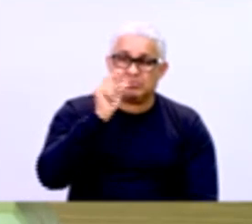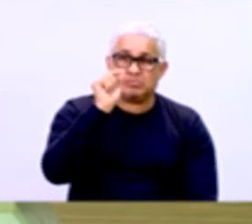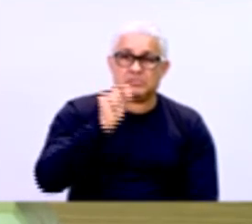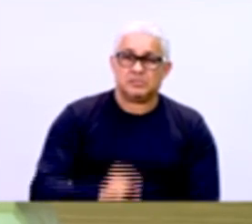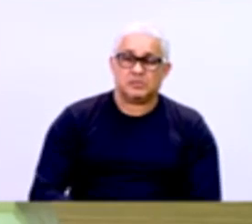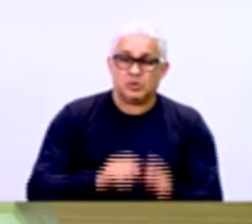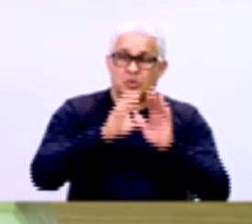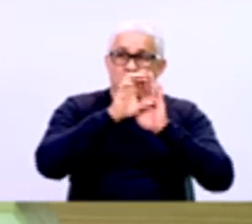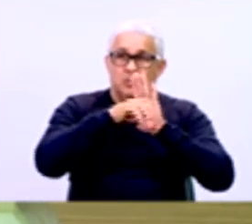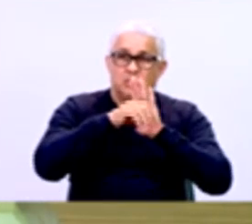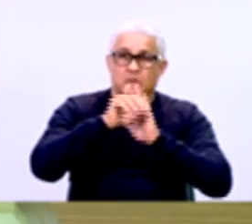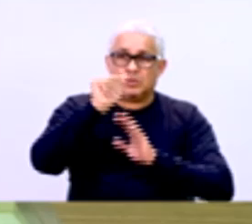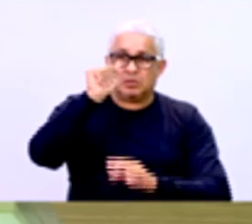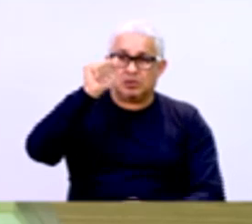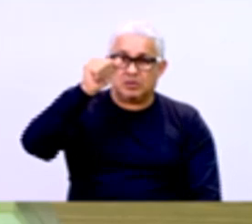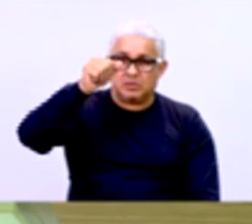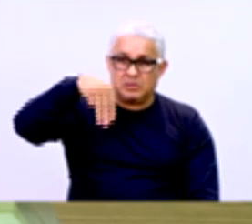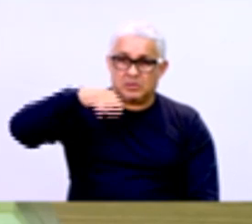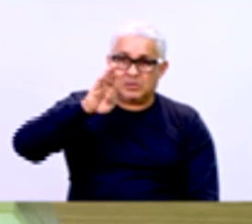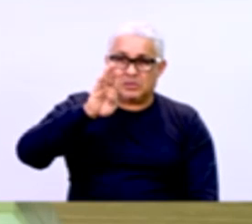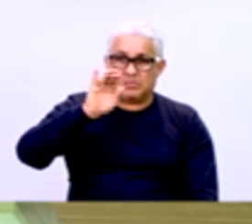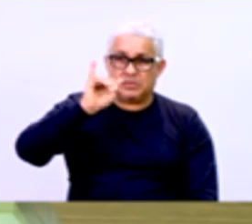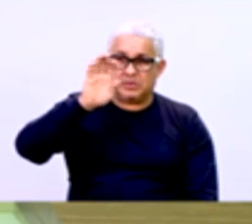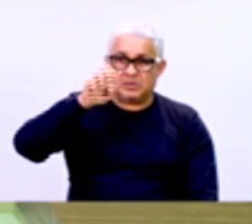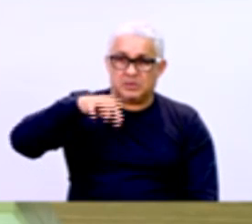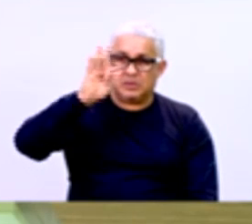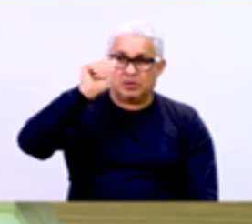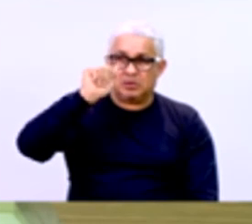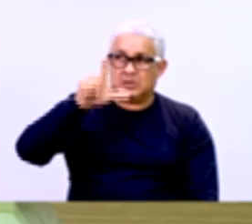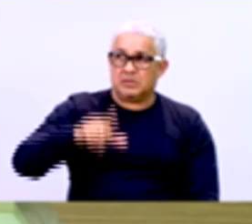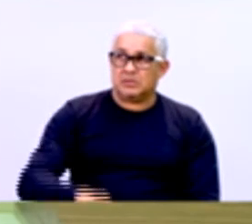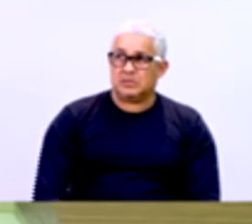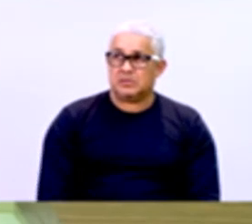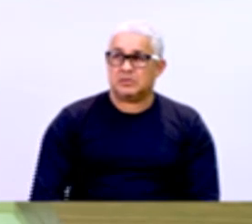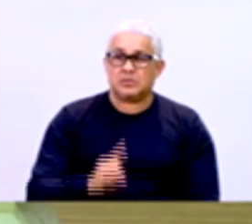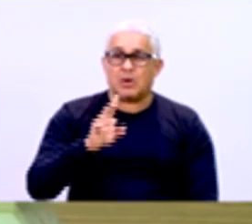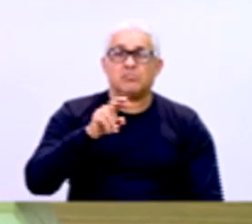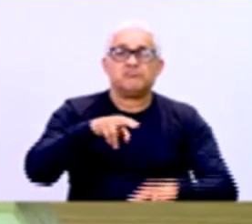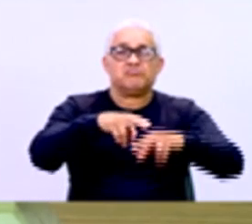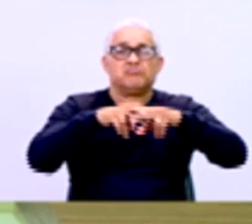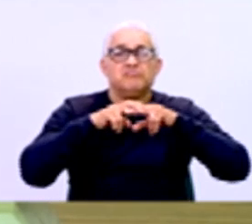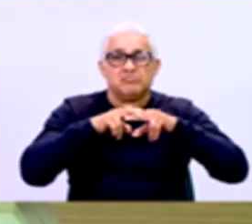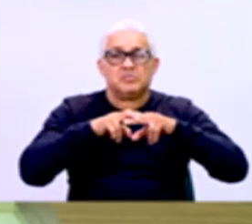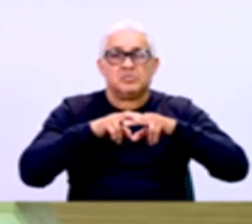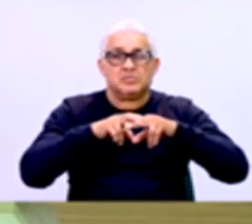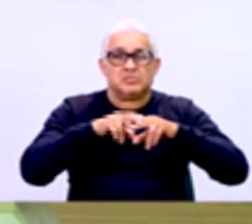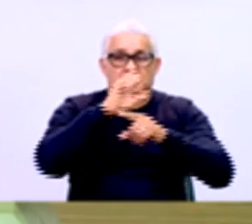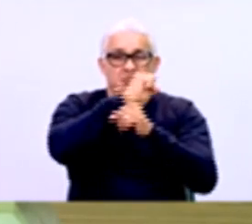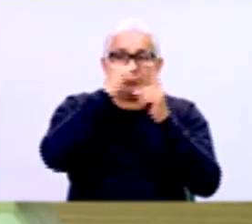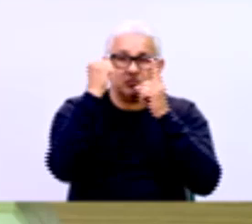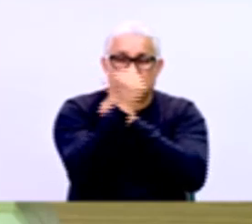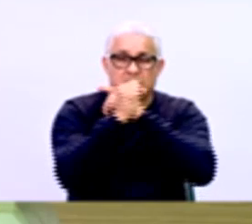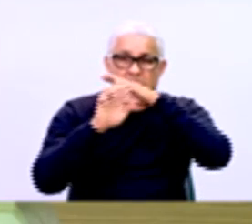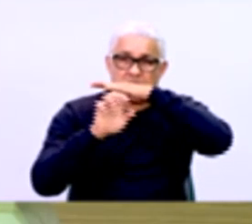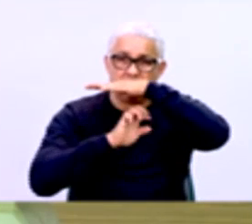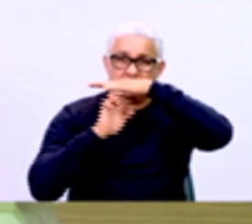esse conceito ambiental, não é só esse motivo social que as